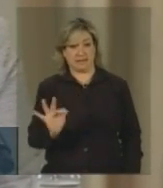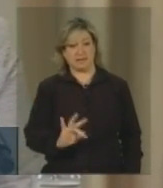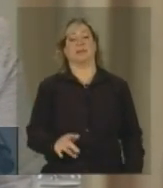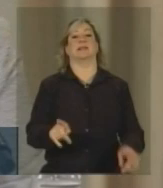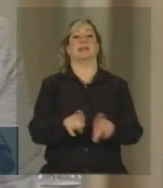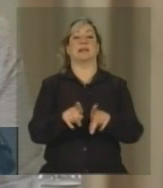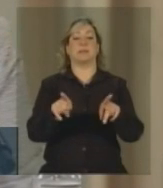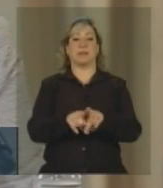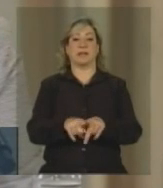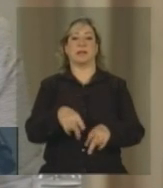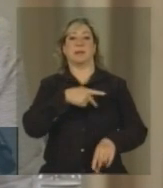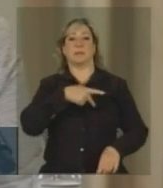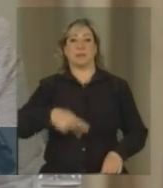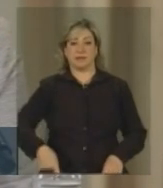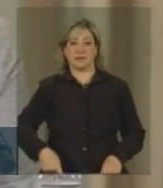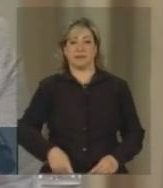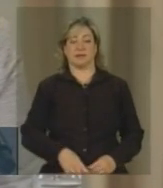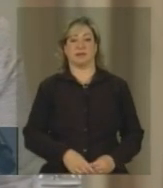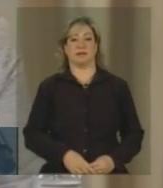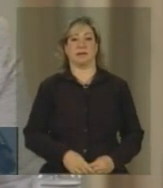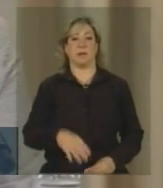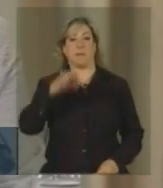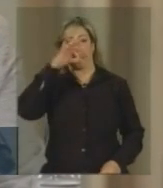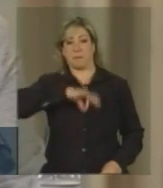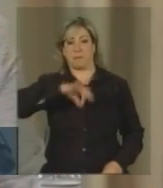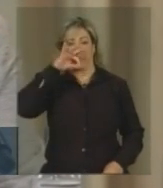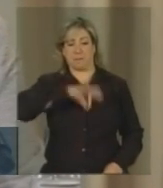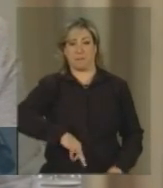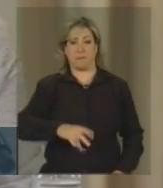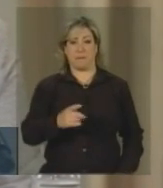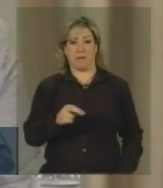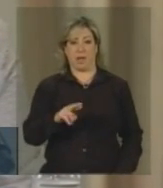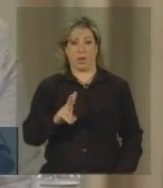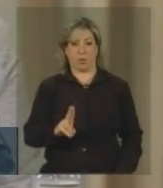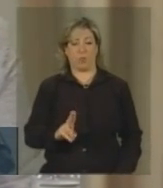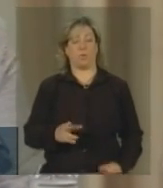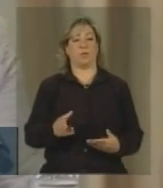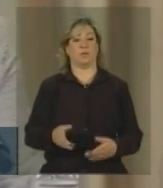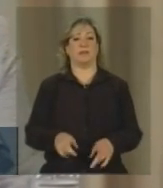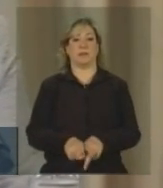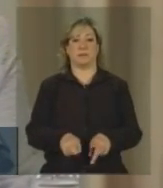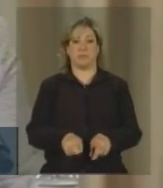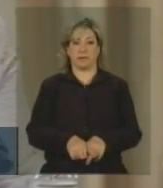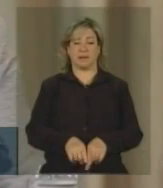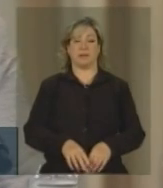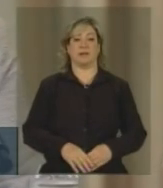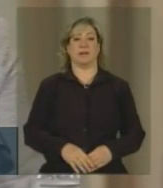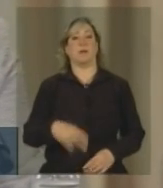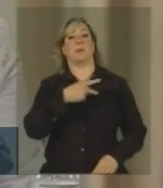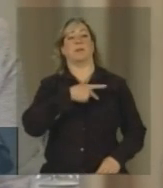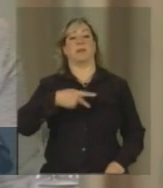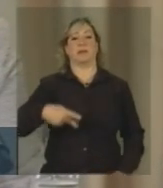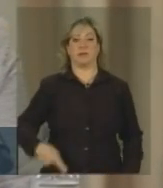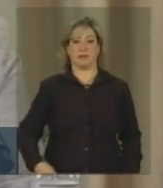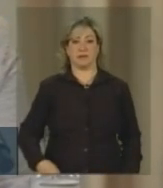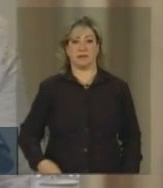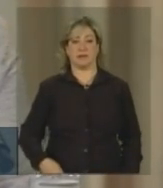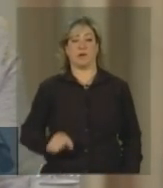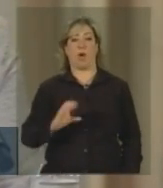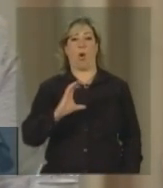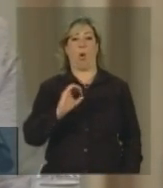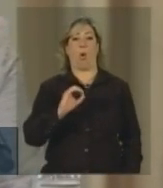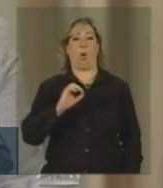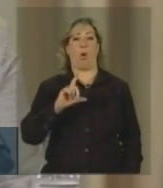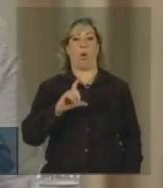o presidente do Peru, o Ollanta Humala, e o presidente da